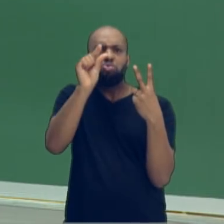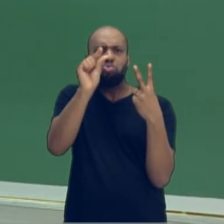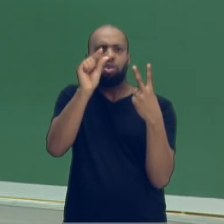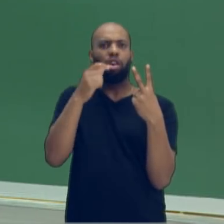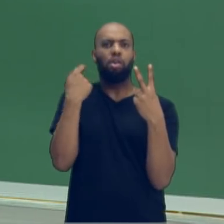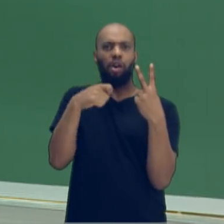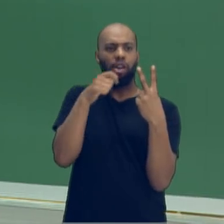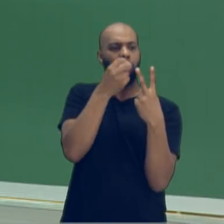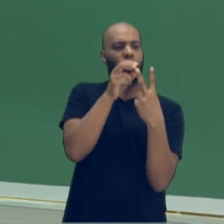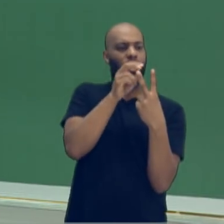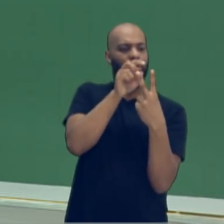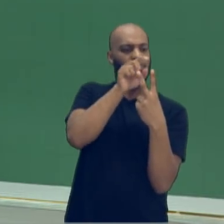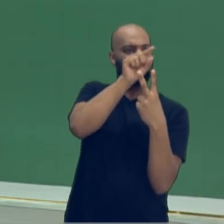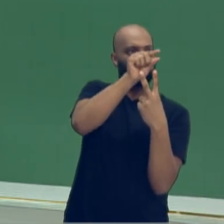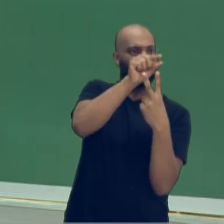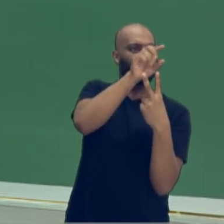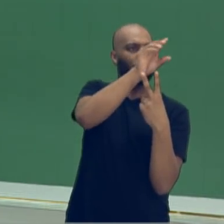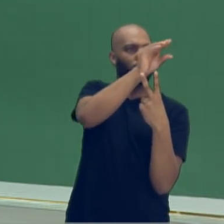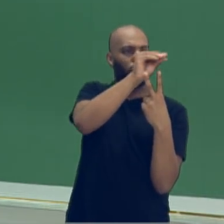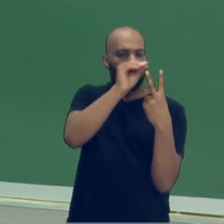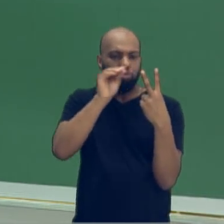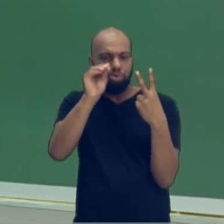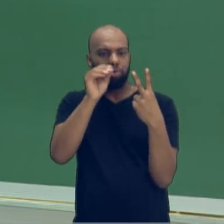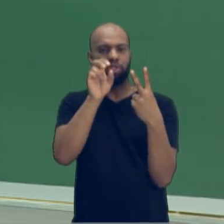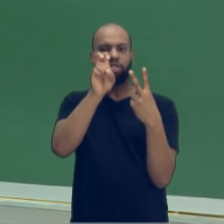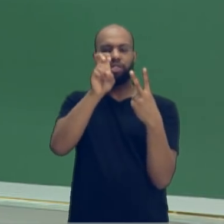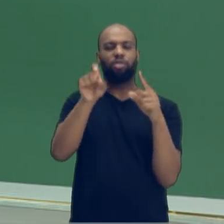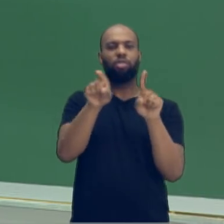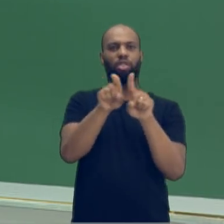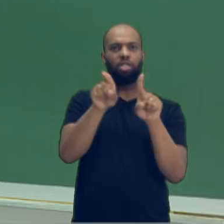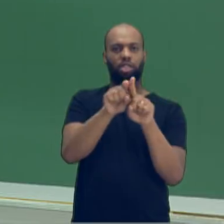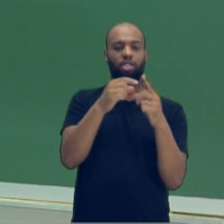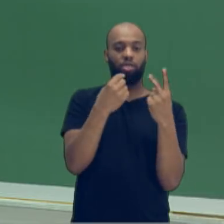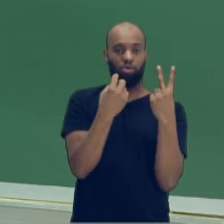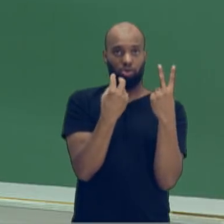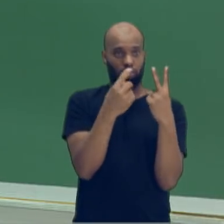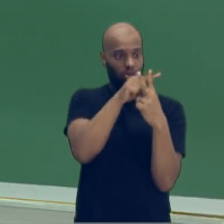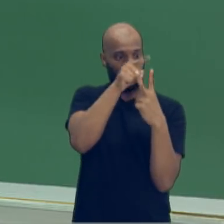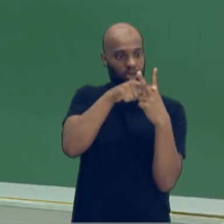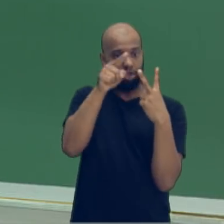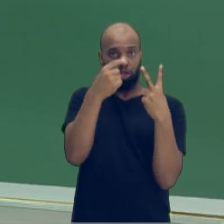5, então 2 elevado a 5 vezes 3.